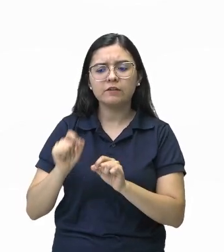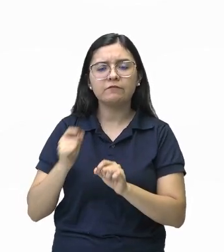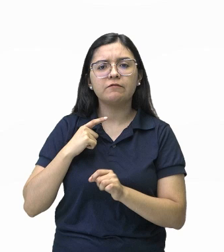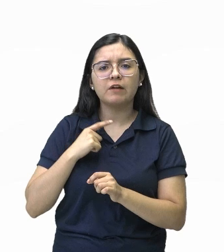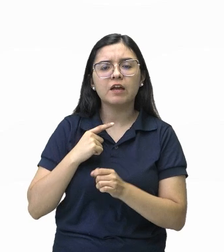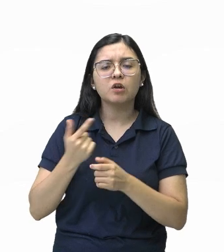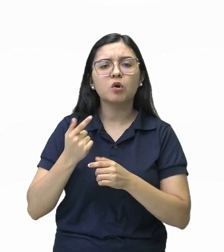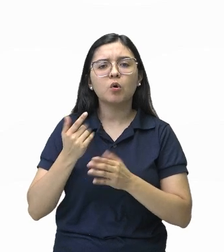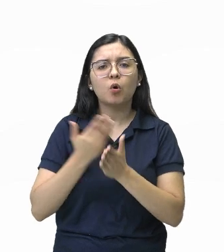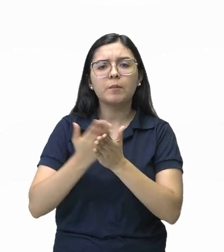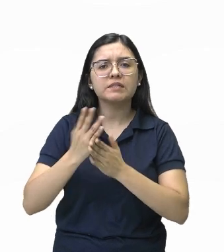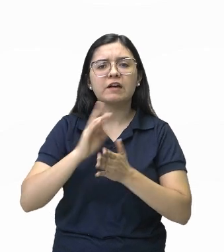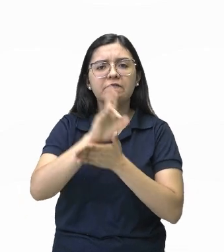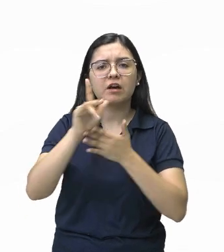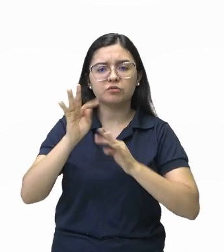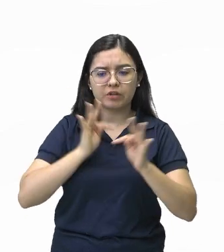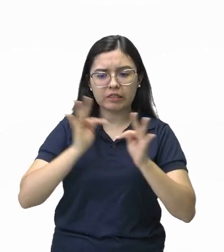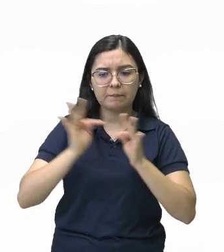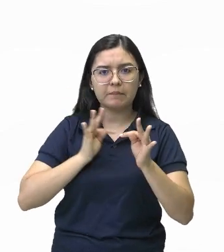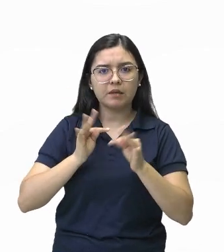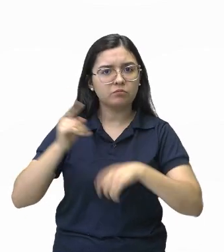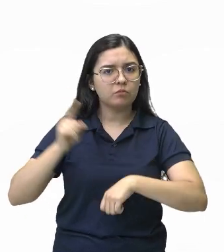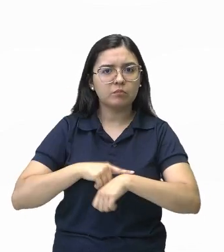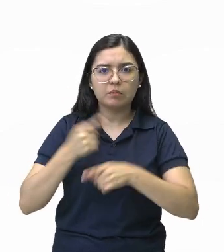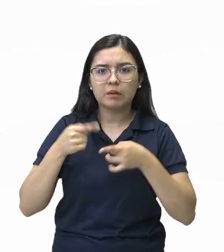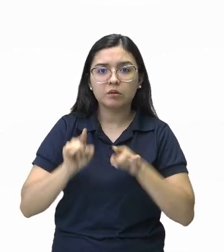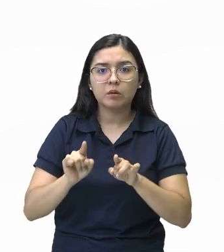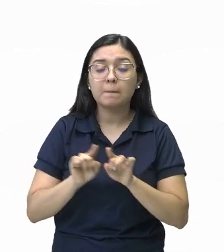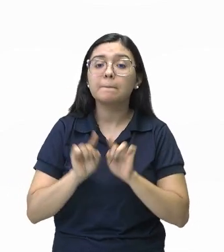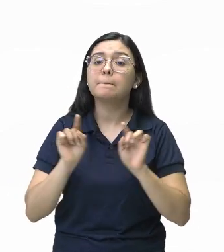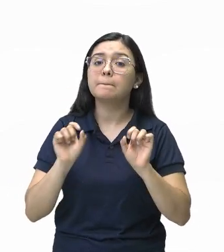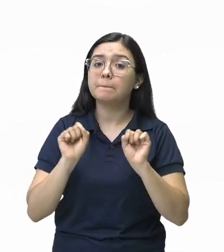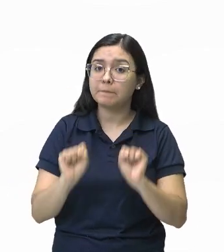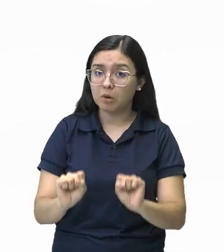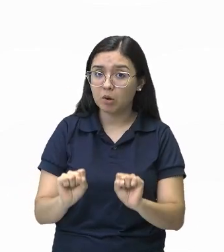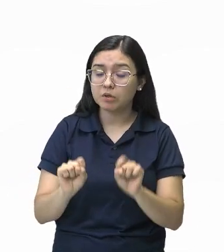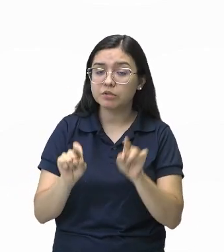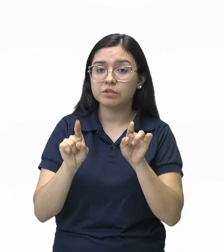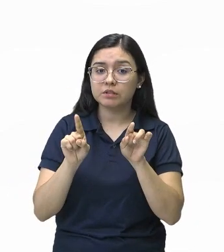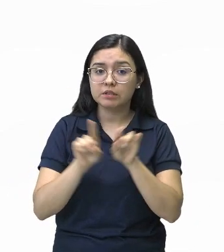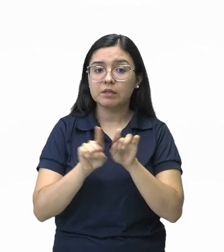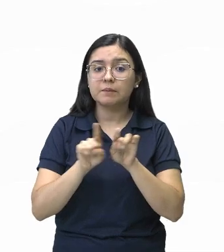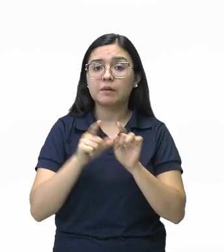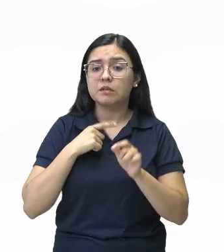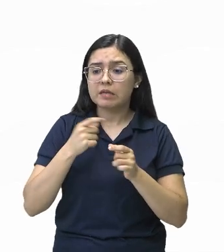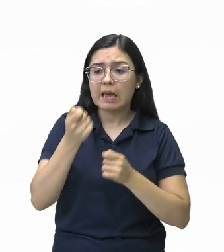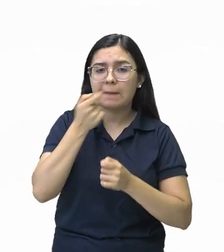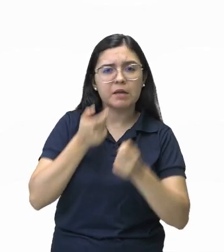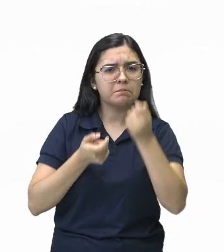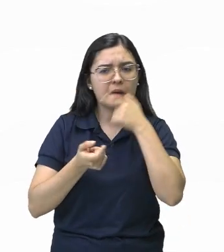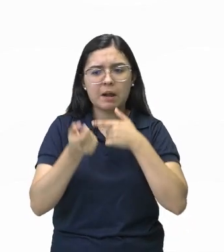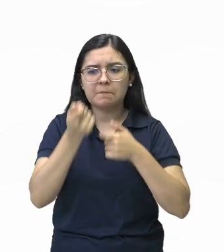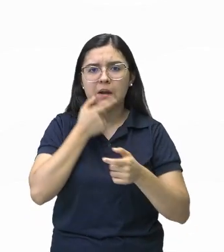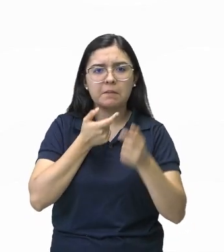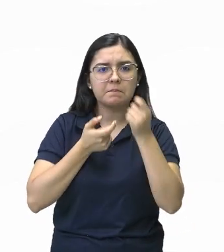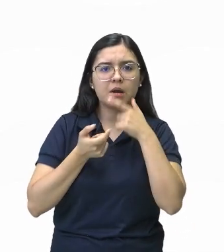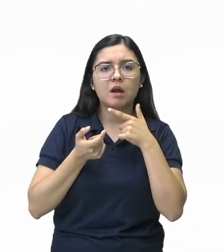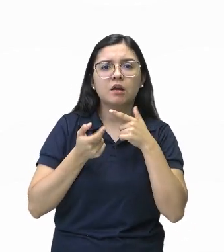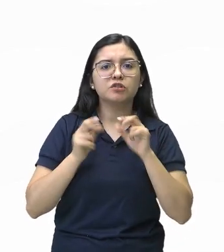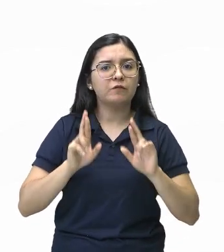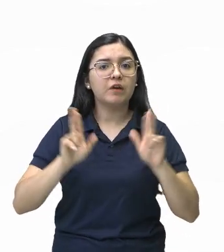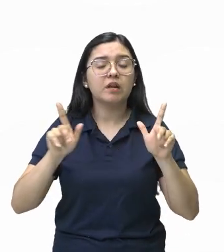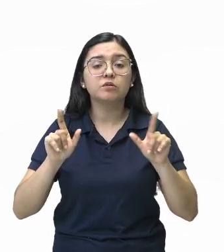vários tratamentos ao mesmo tempo. Nesse caso aí, ele pode ter essa condição, né, de tomar muito medicamento, o que